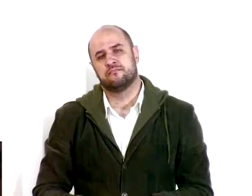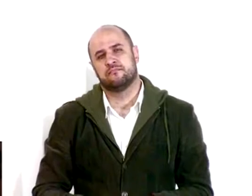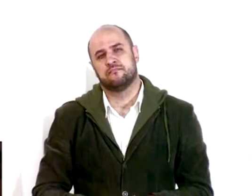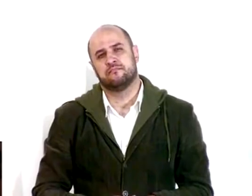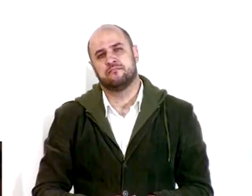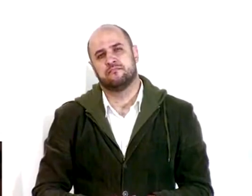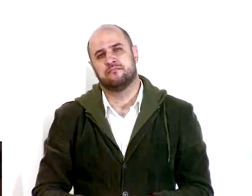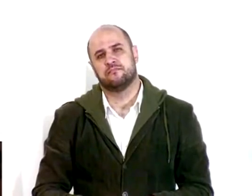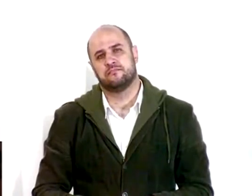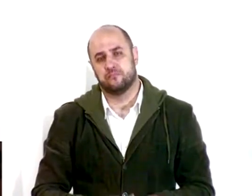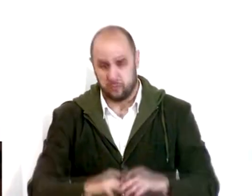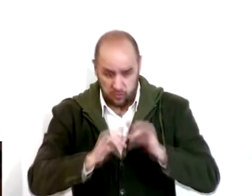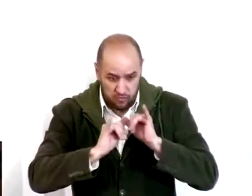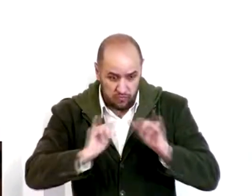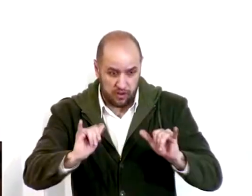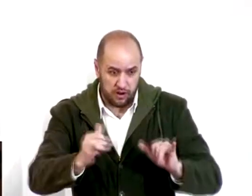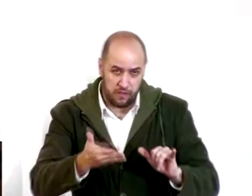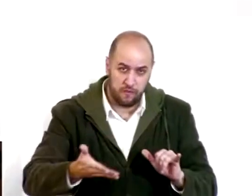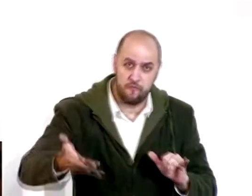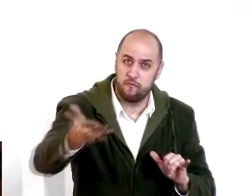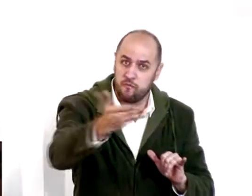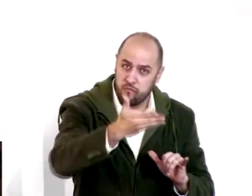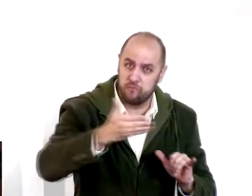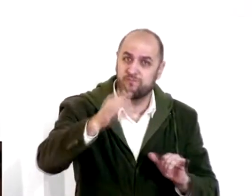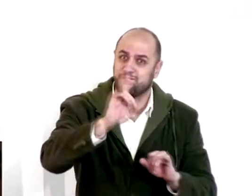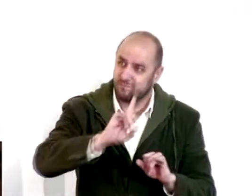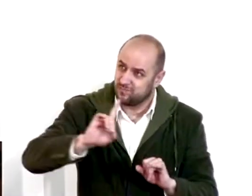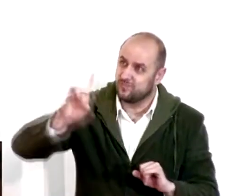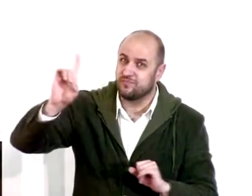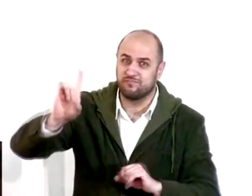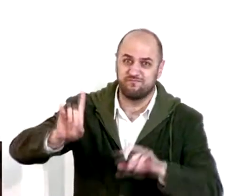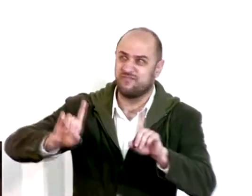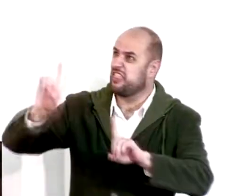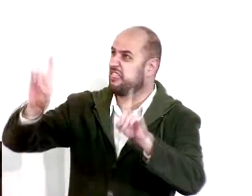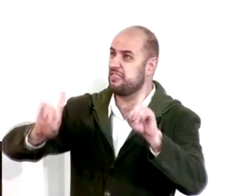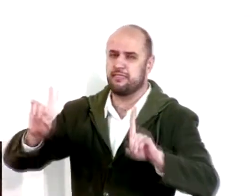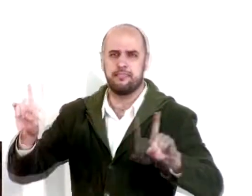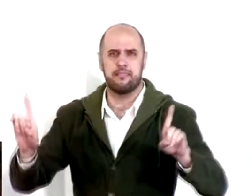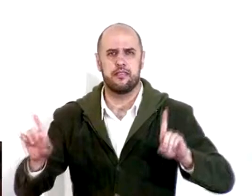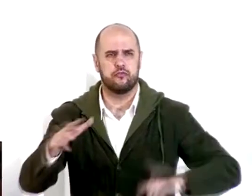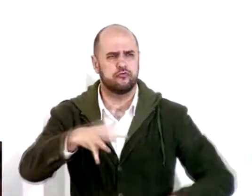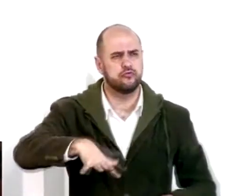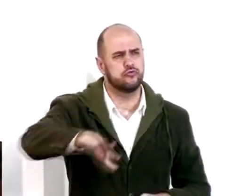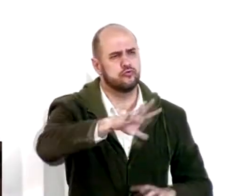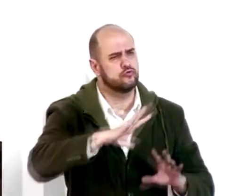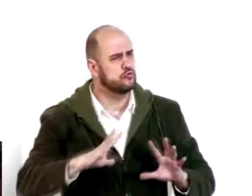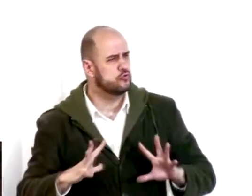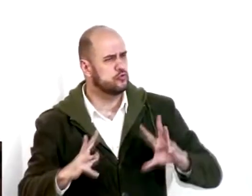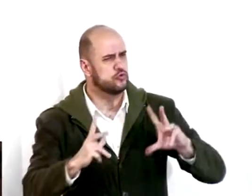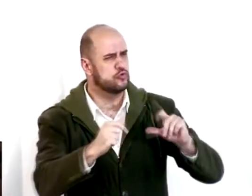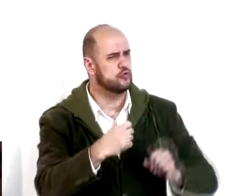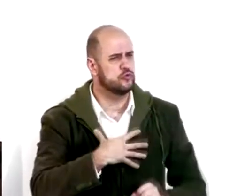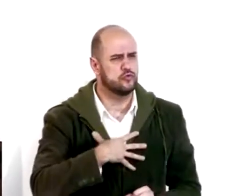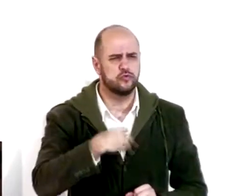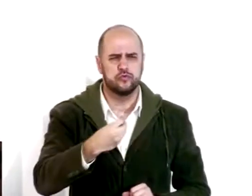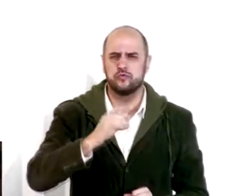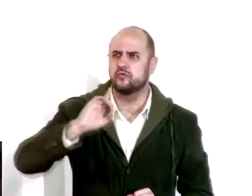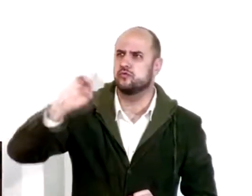Eu disse: vós sois deuses, sois todos filhos do